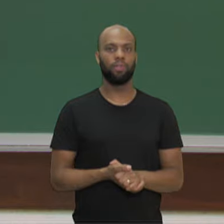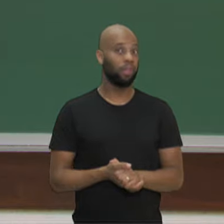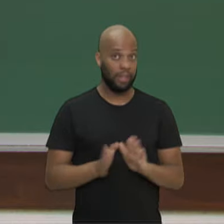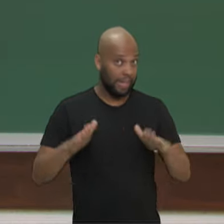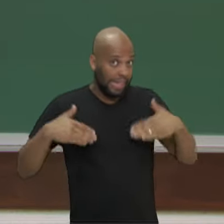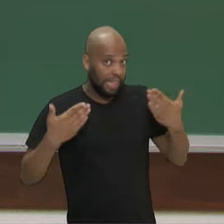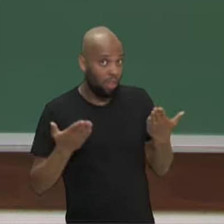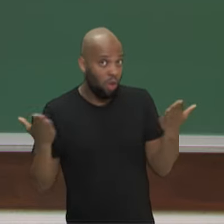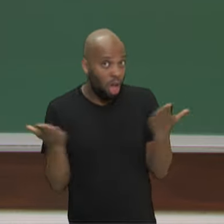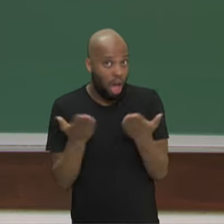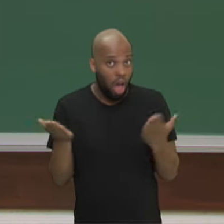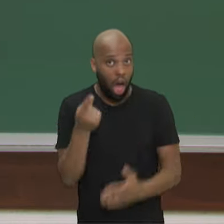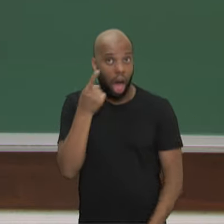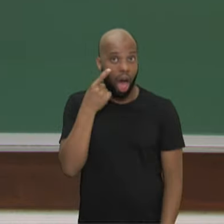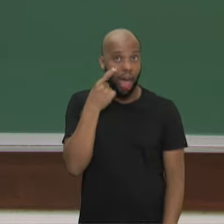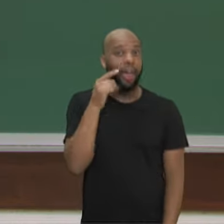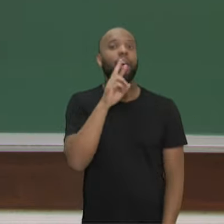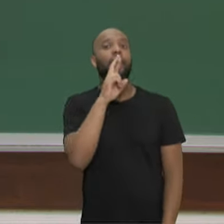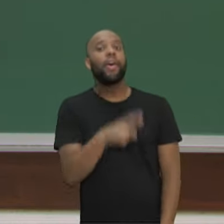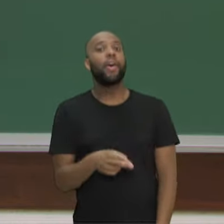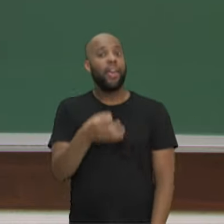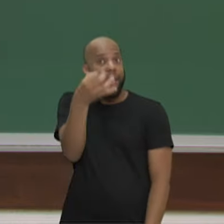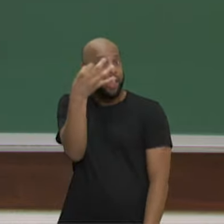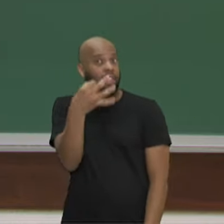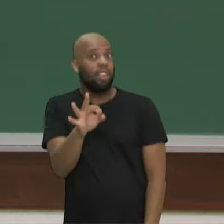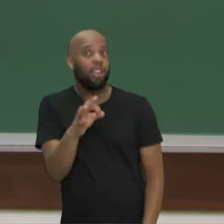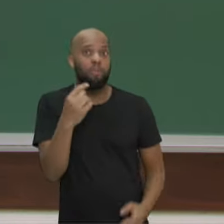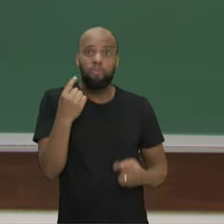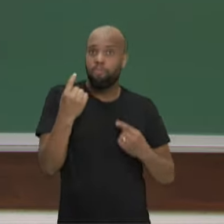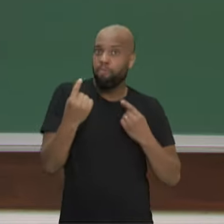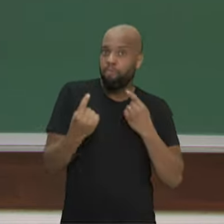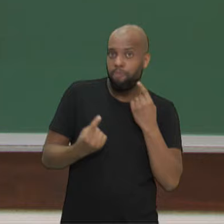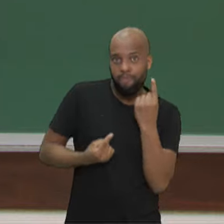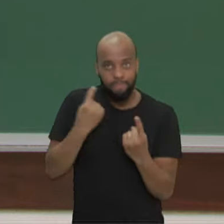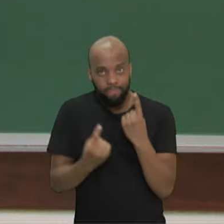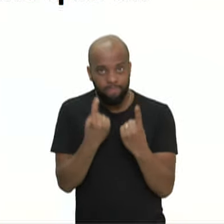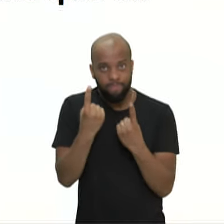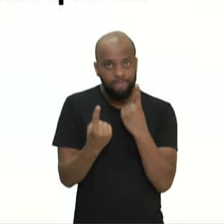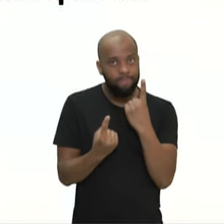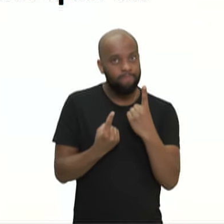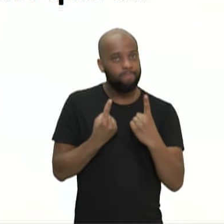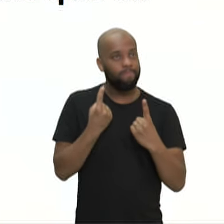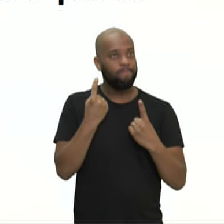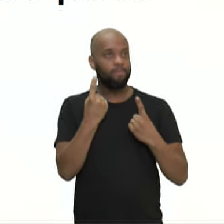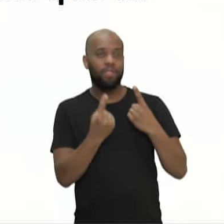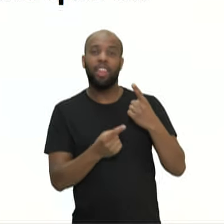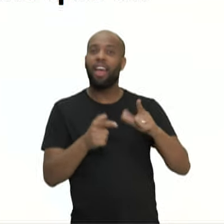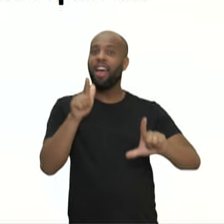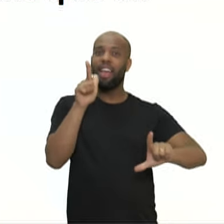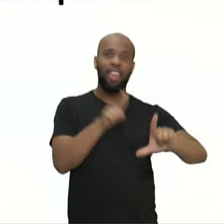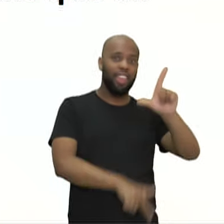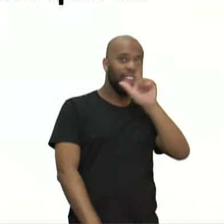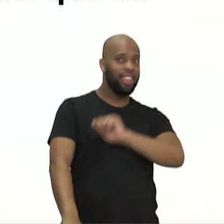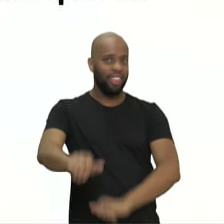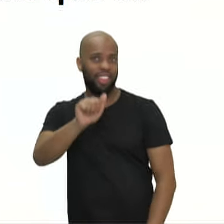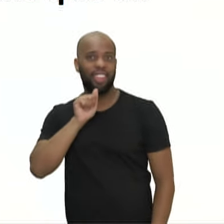Bom, vamos lá. A resposta correta é... Letra